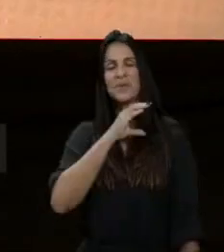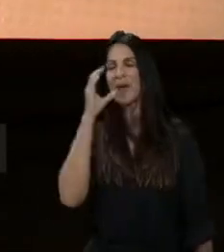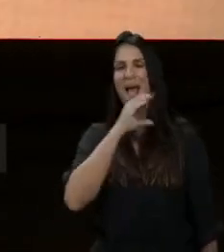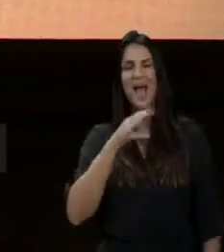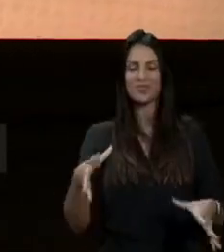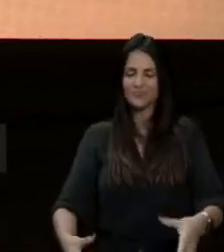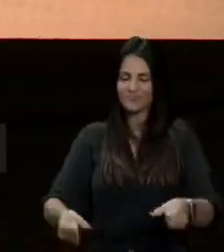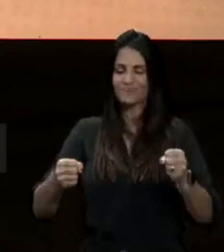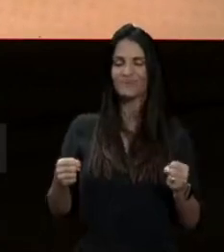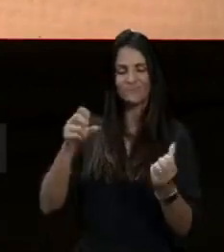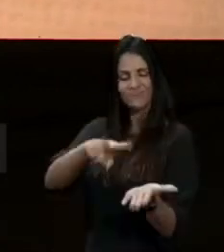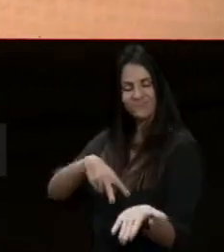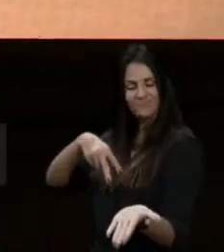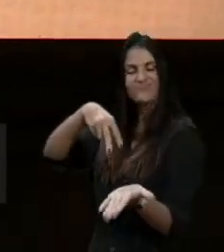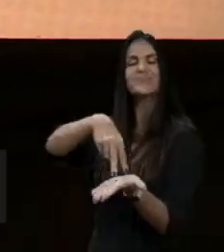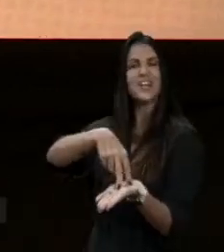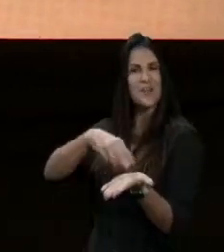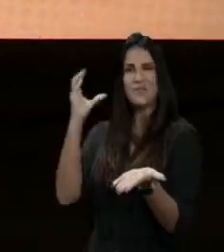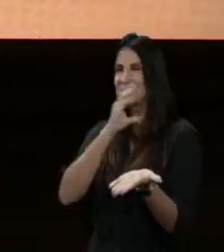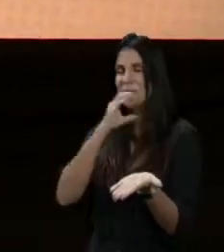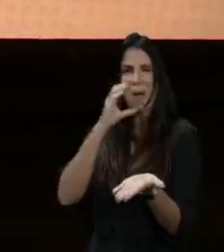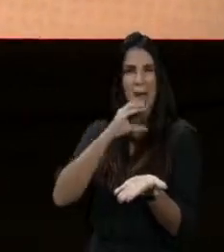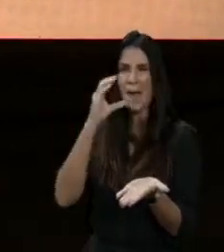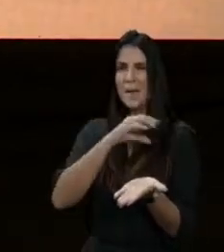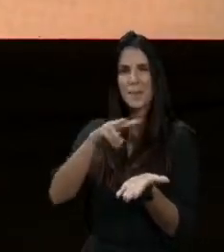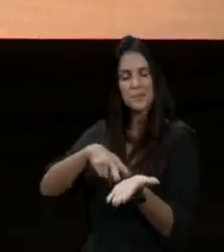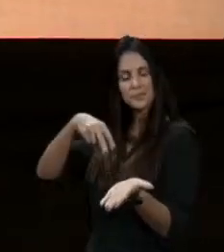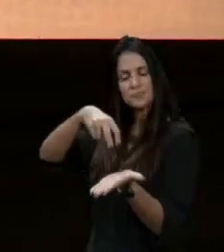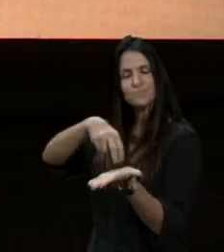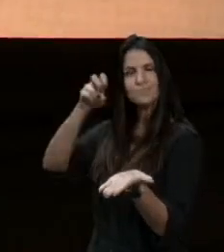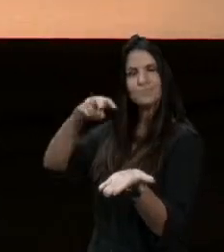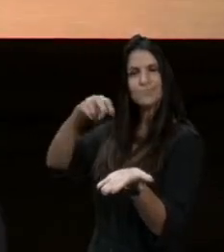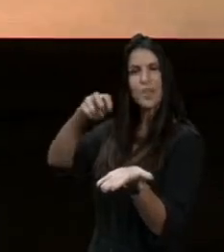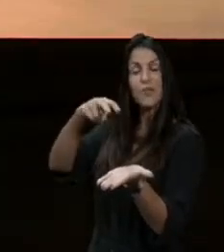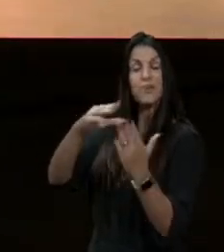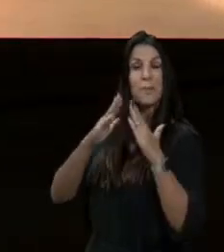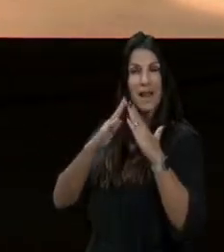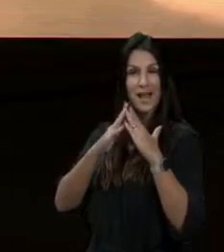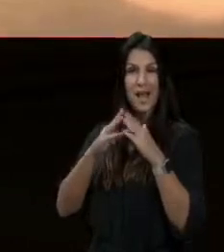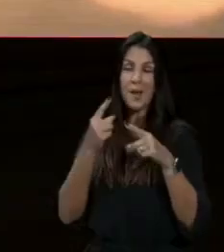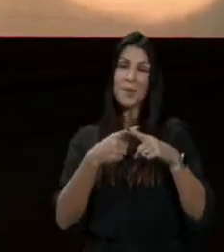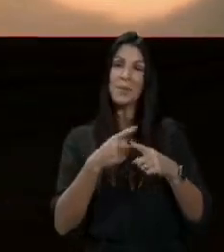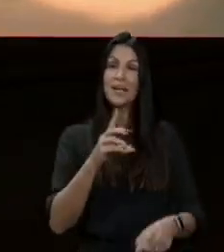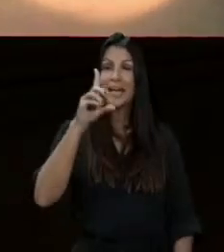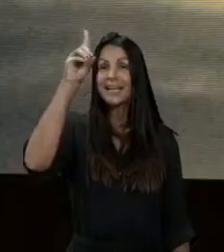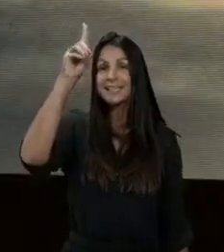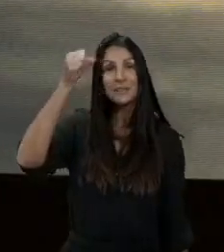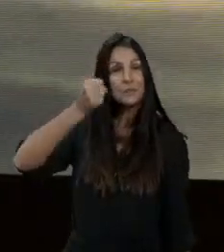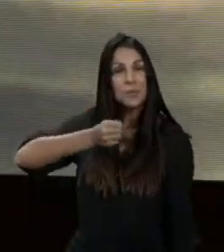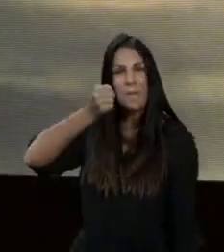sem quiropraxia em Fabinho hum hum Deus pode todas as coisas